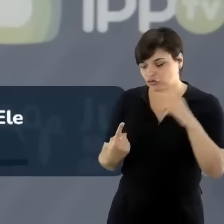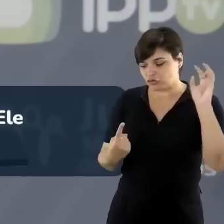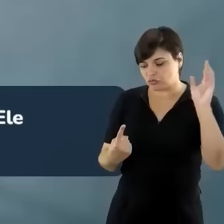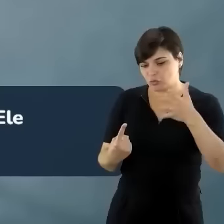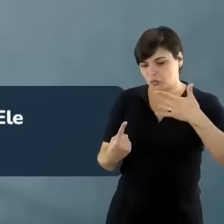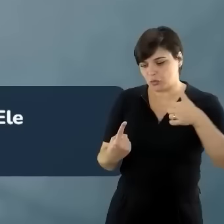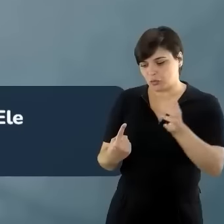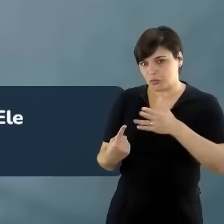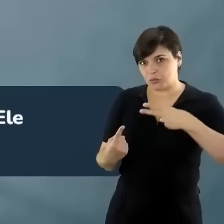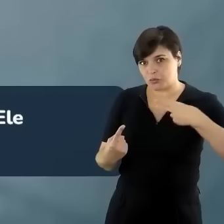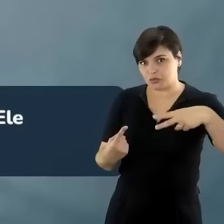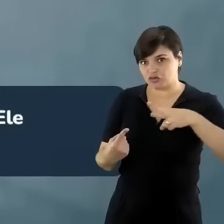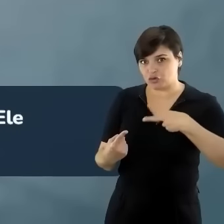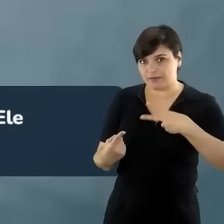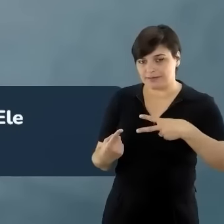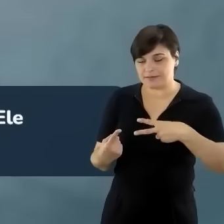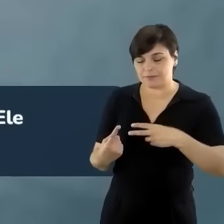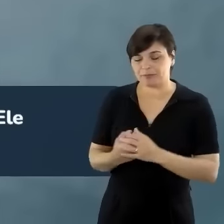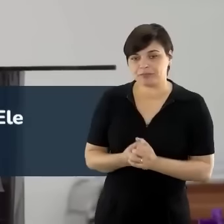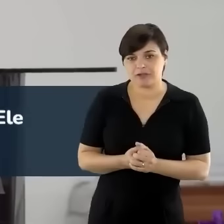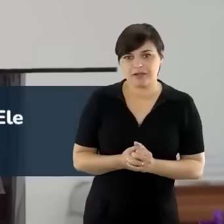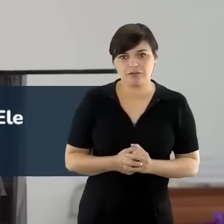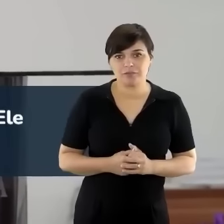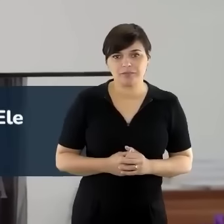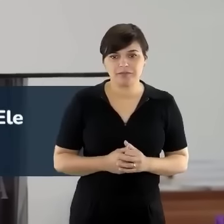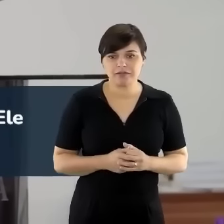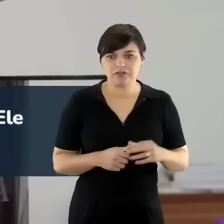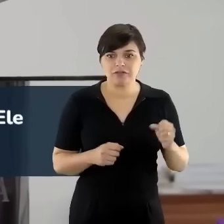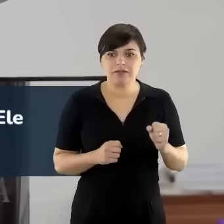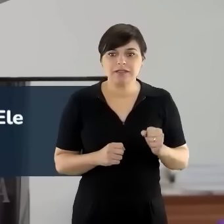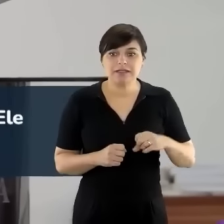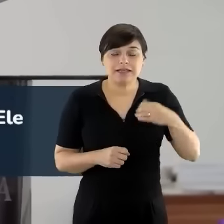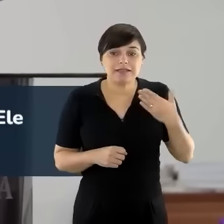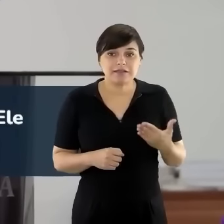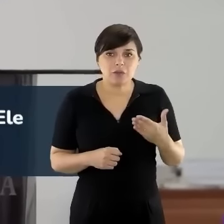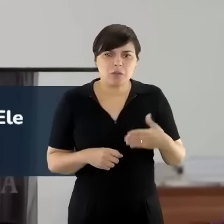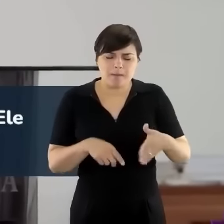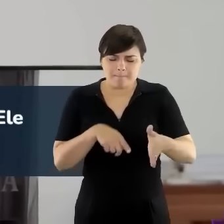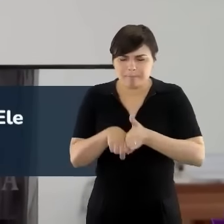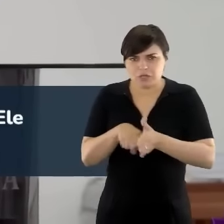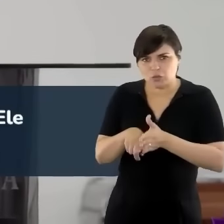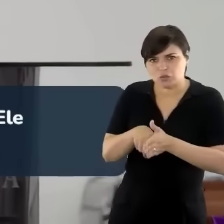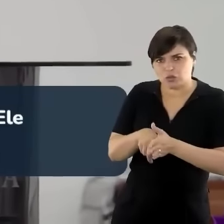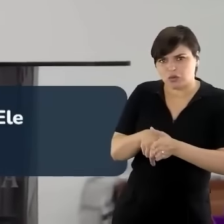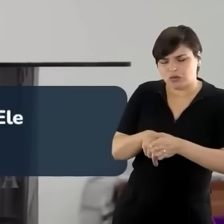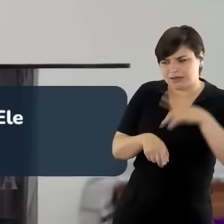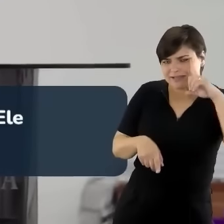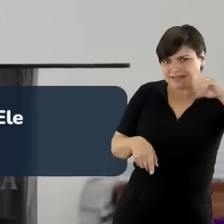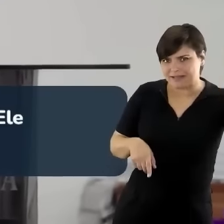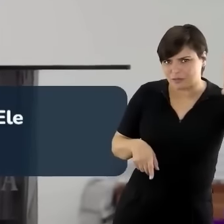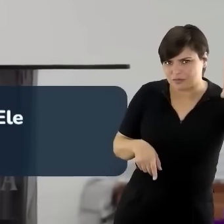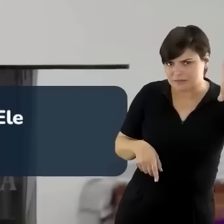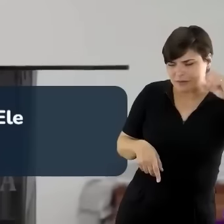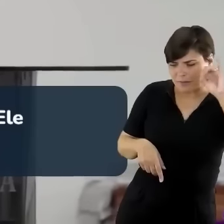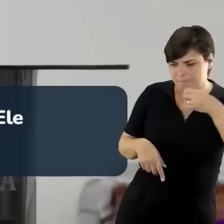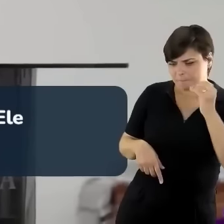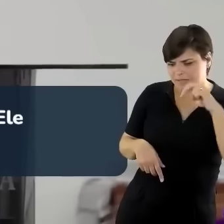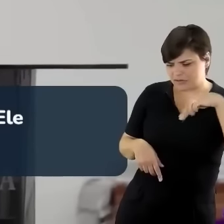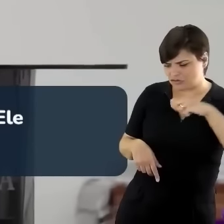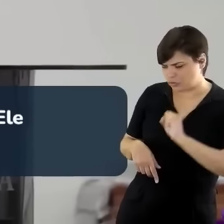que viver então perguntou Deus a Jonas é razoável essa tua Ira por causa da